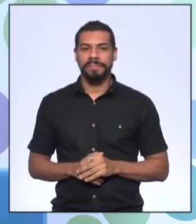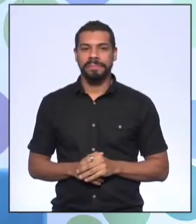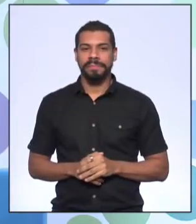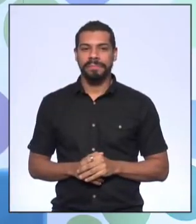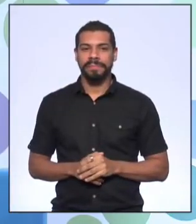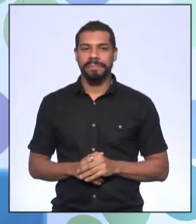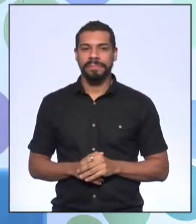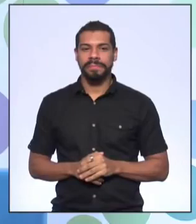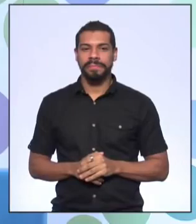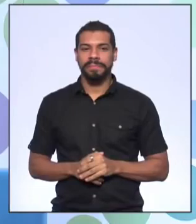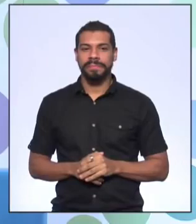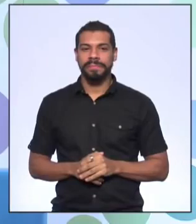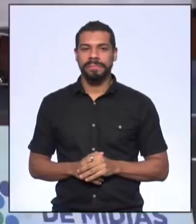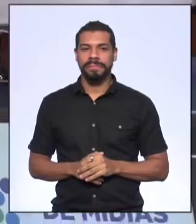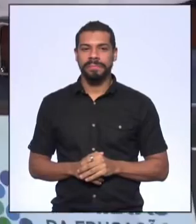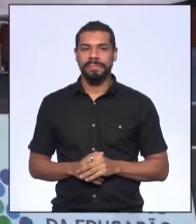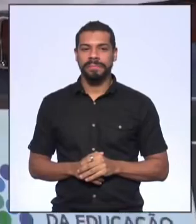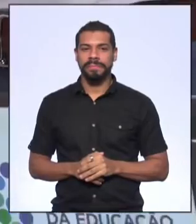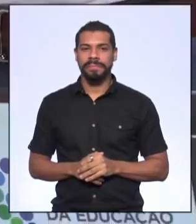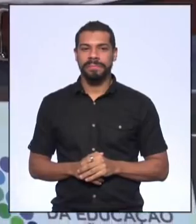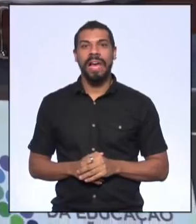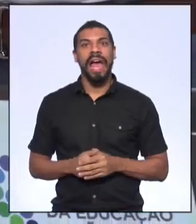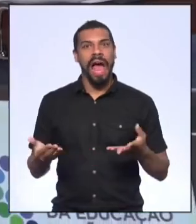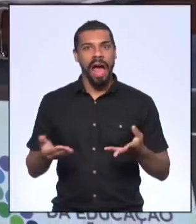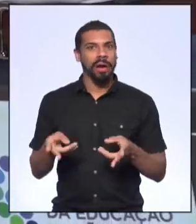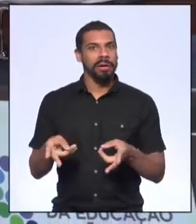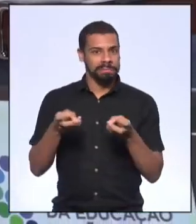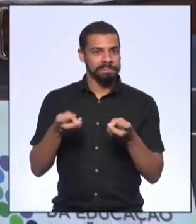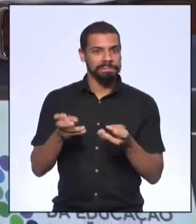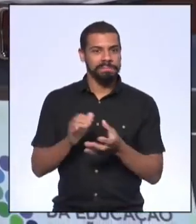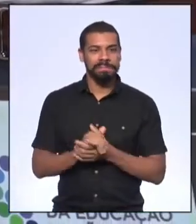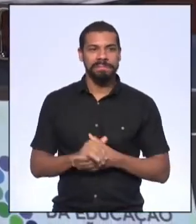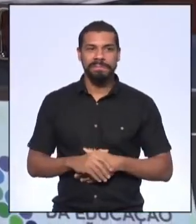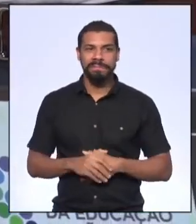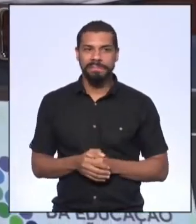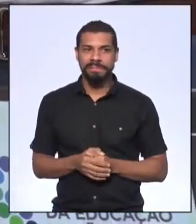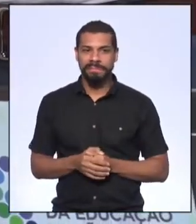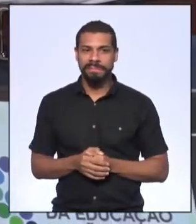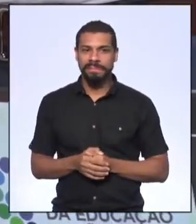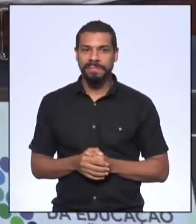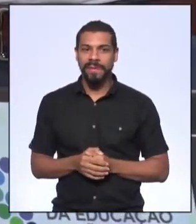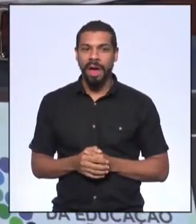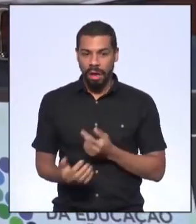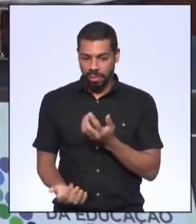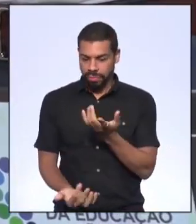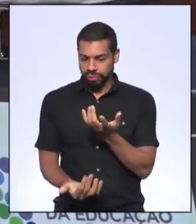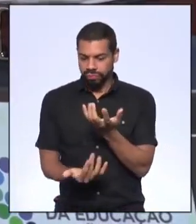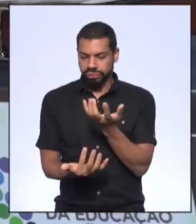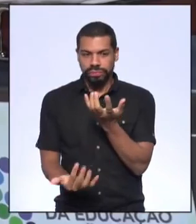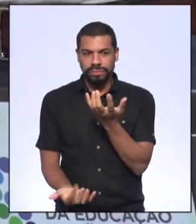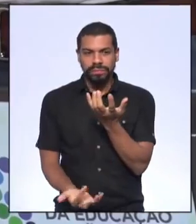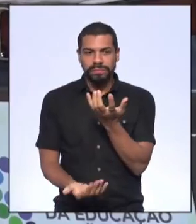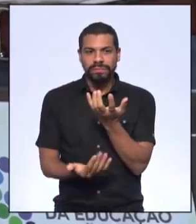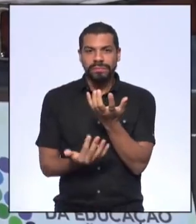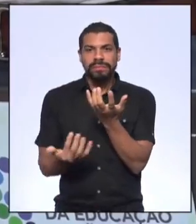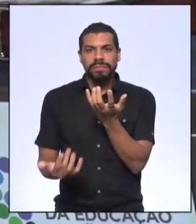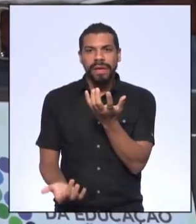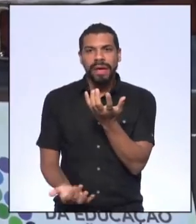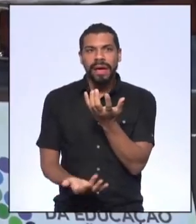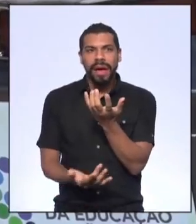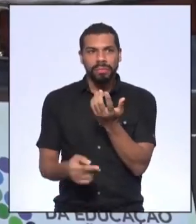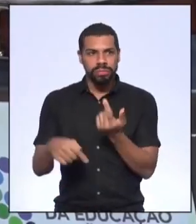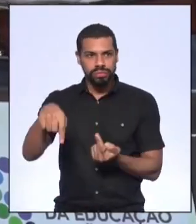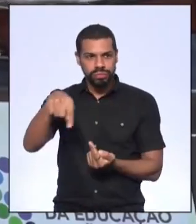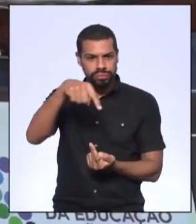Aí, ó. Se pegar bem, ó. Tá vendo? Tá vendo certo? Ó. Agora, certinho, encaixei aqui. Tem um movimento